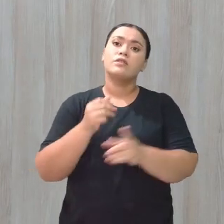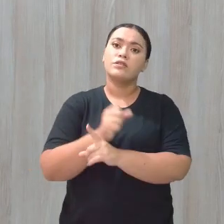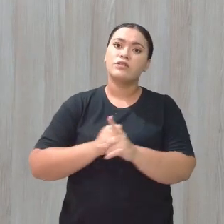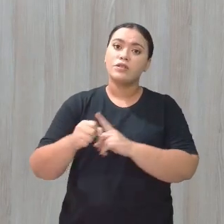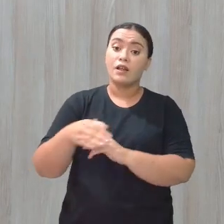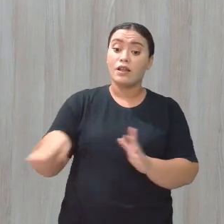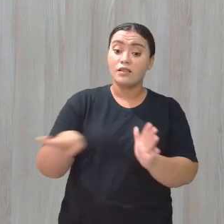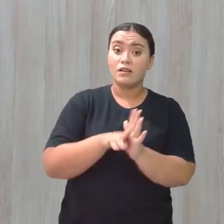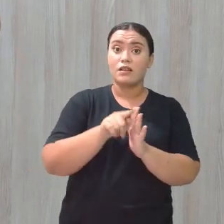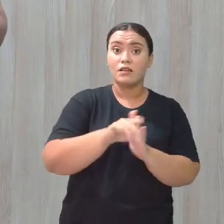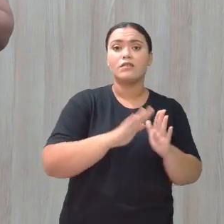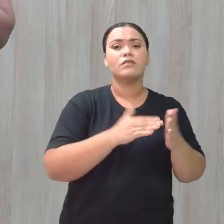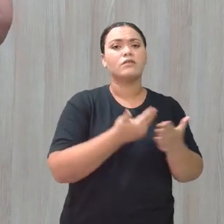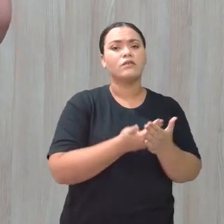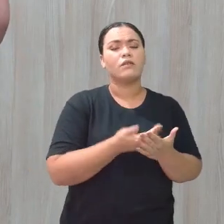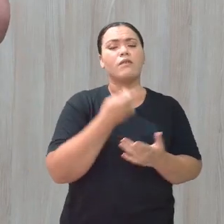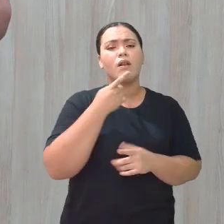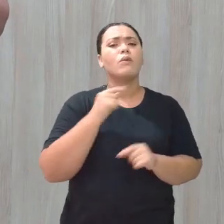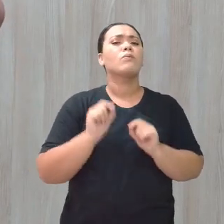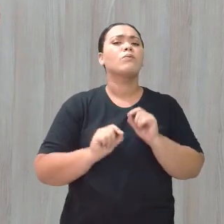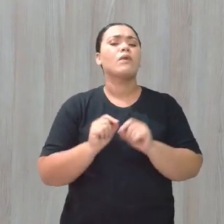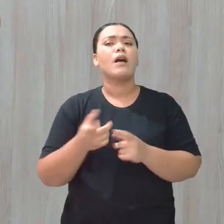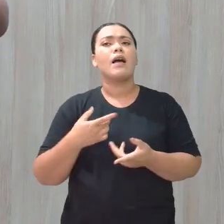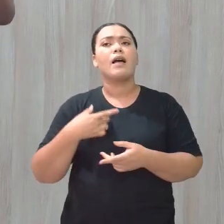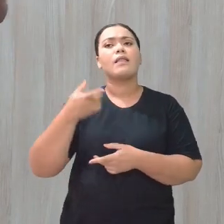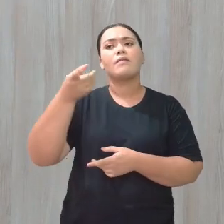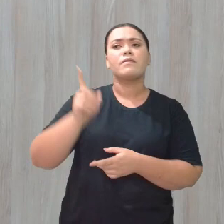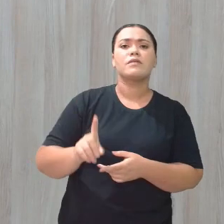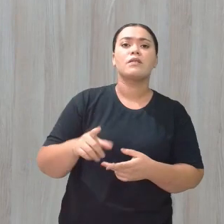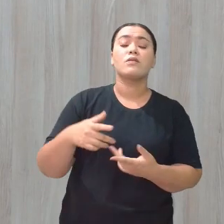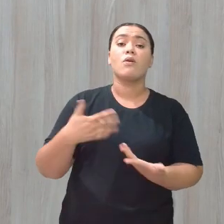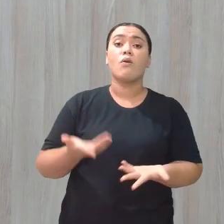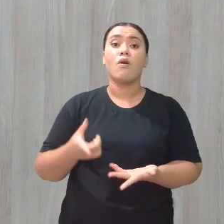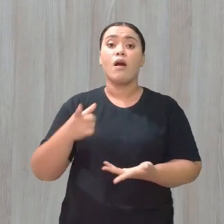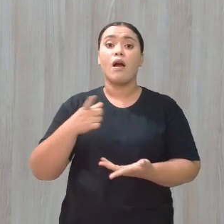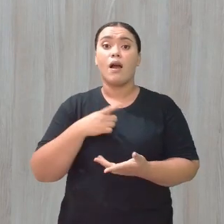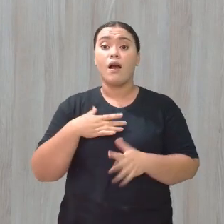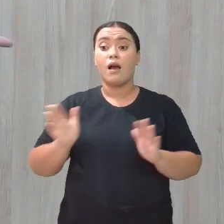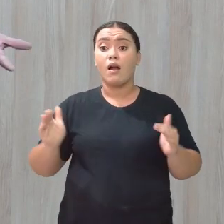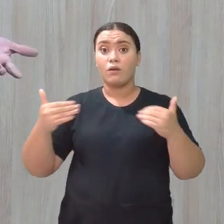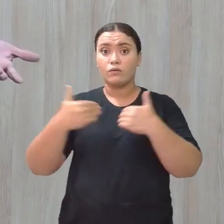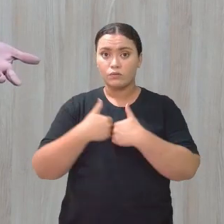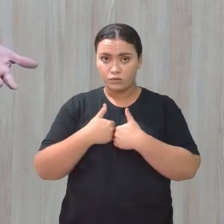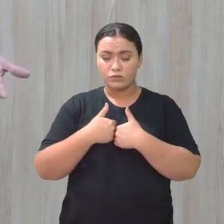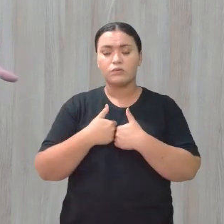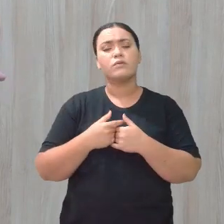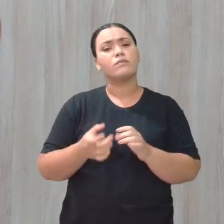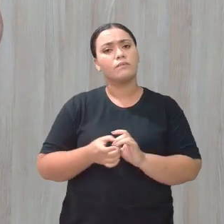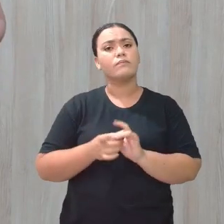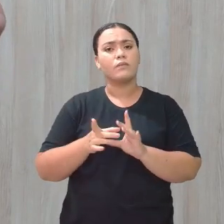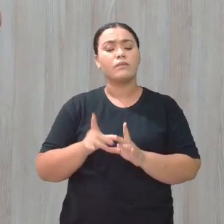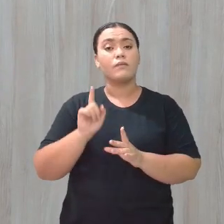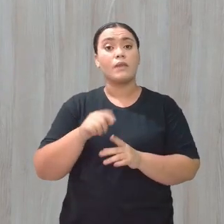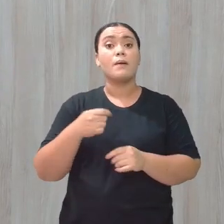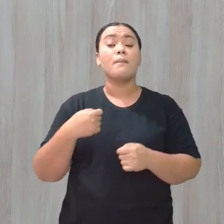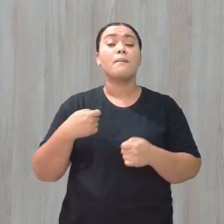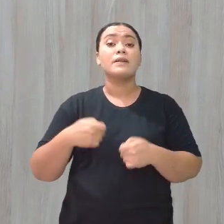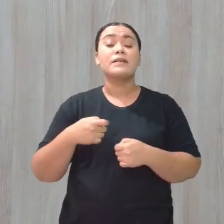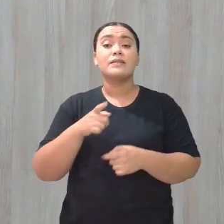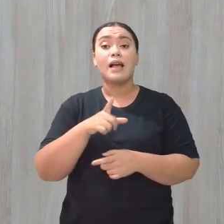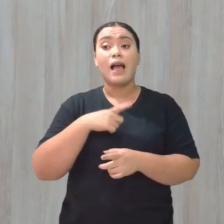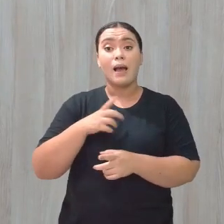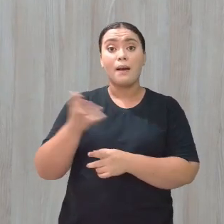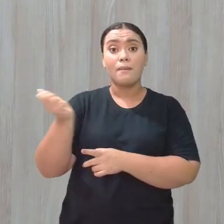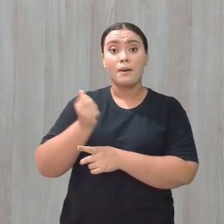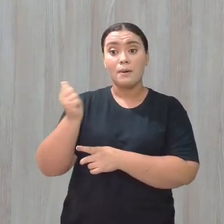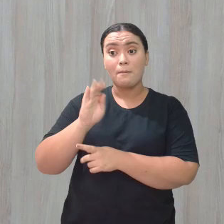à escola, não importa se ele tenha deficiência ou algum transtorno, ou esteja dentro do espectro do autismo, por exemplo, tá? Ele sendo beneficiário